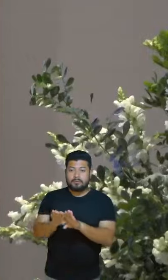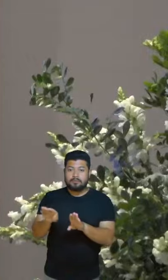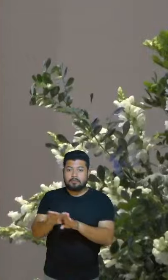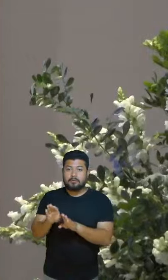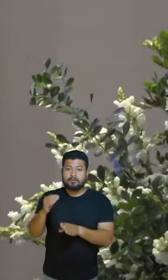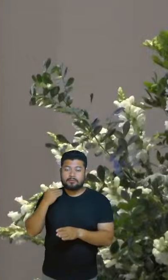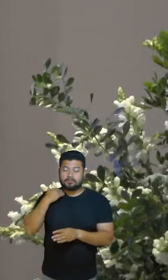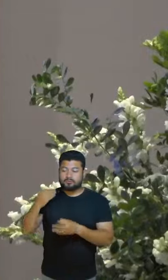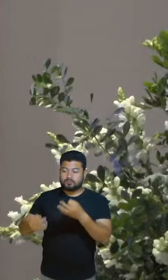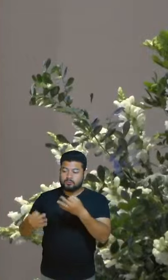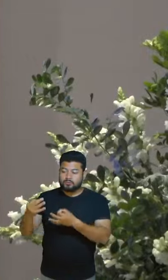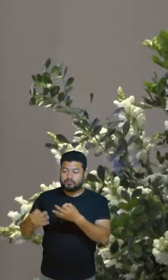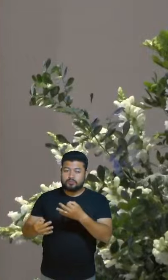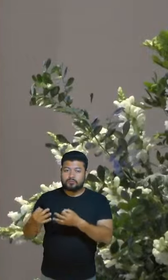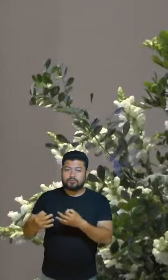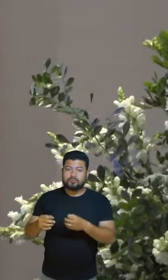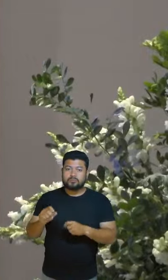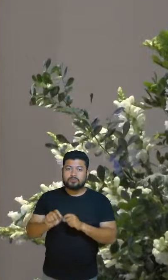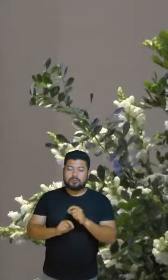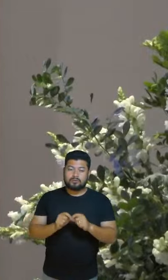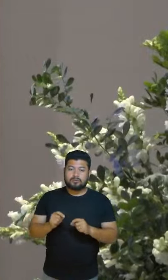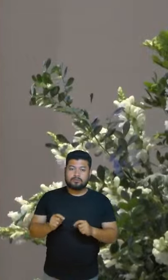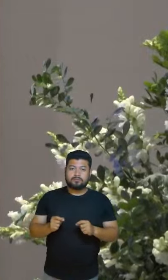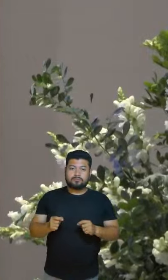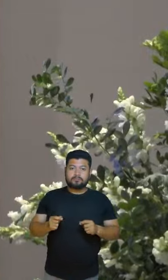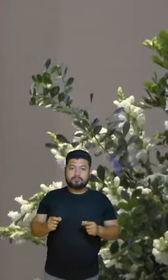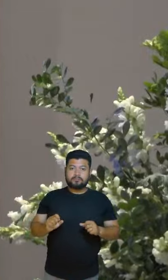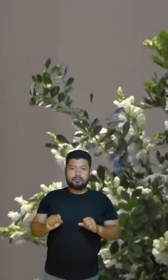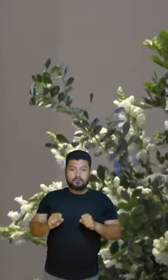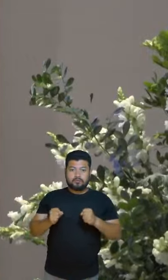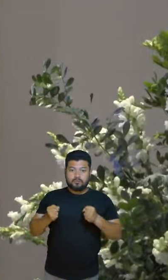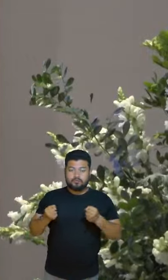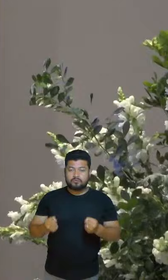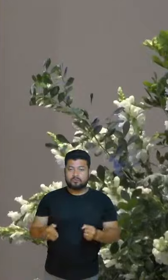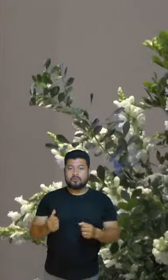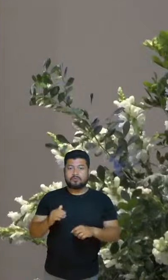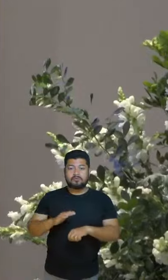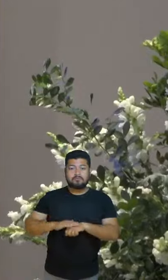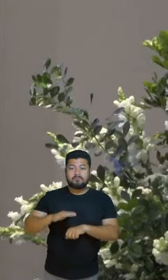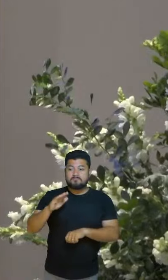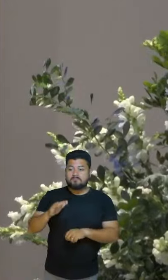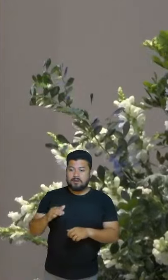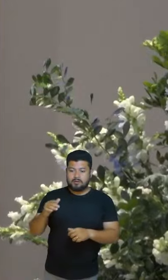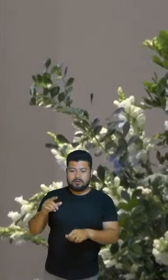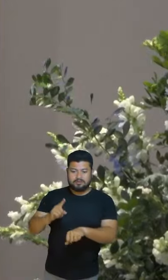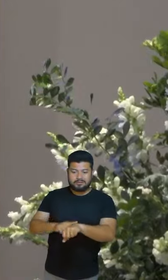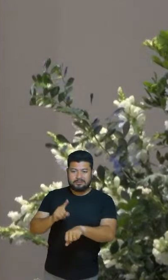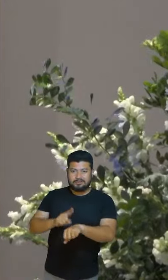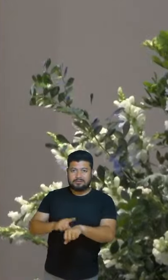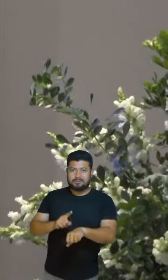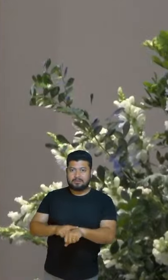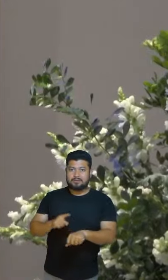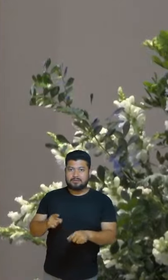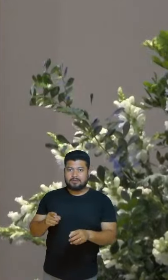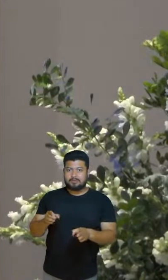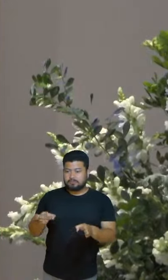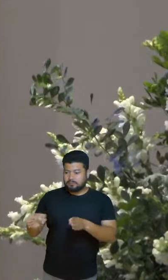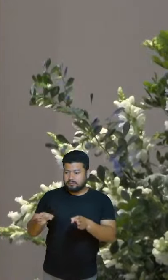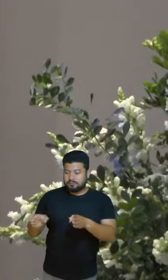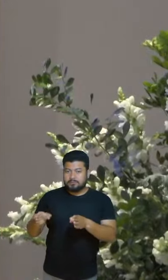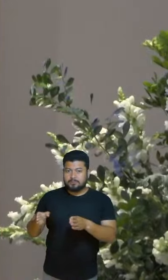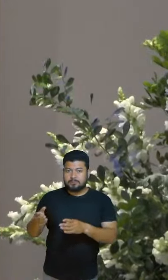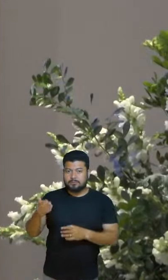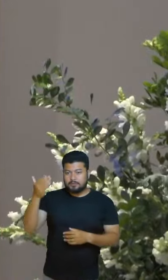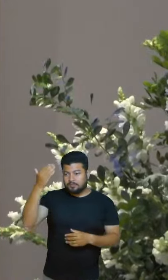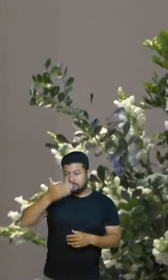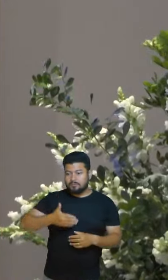uma uma postura de dedicar mais tempo a esse conteúdo fático do processo eu acho que